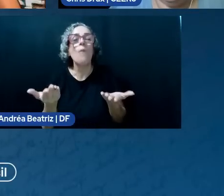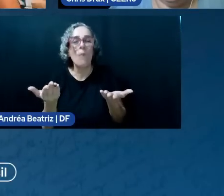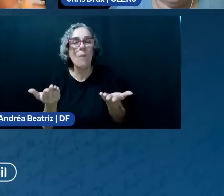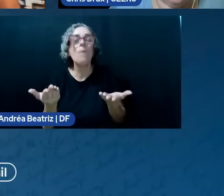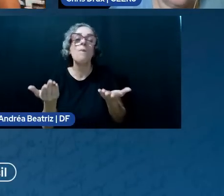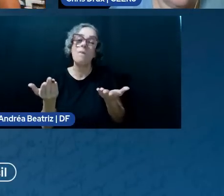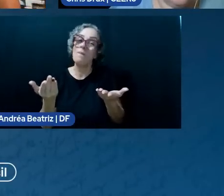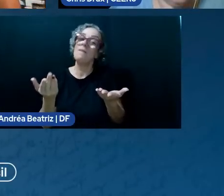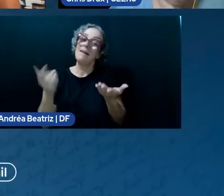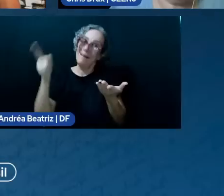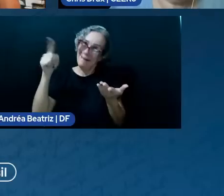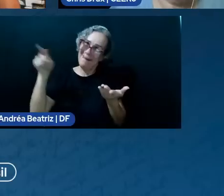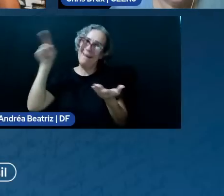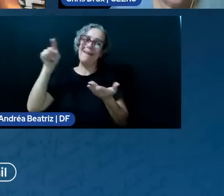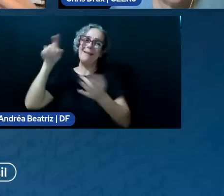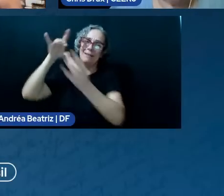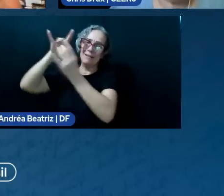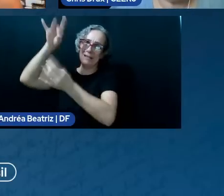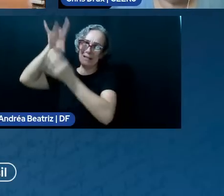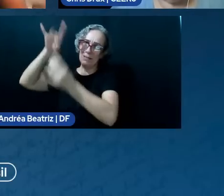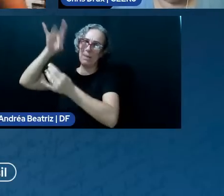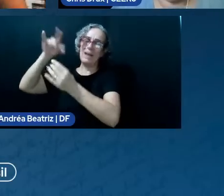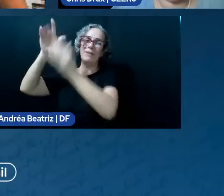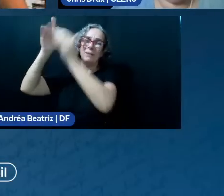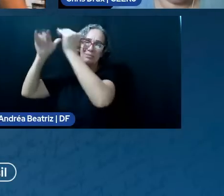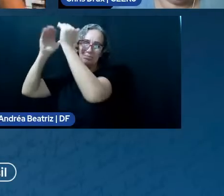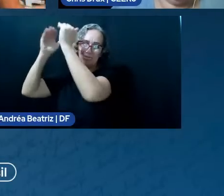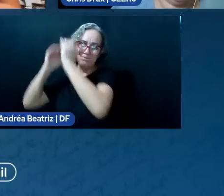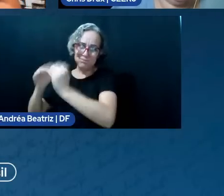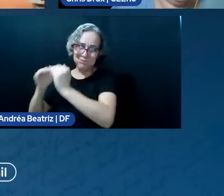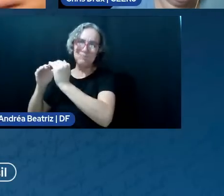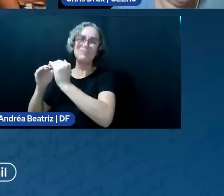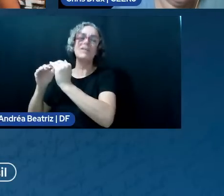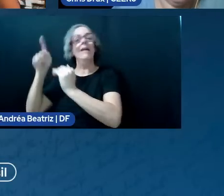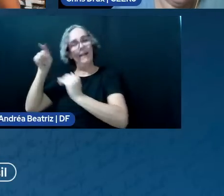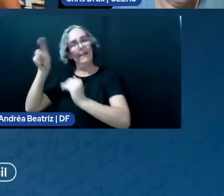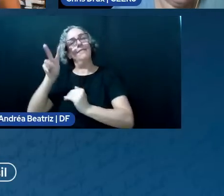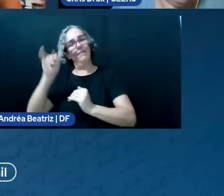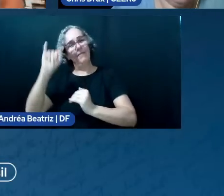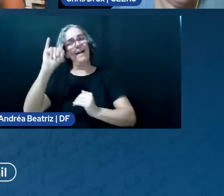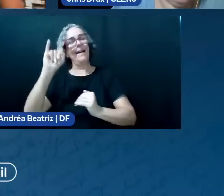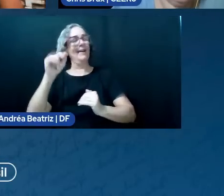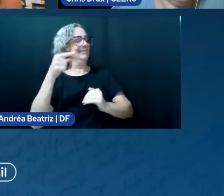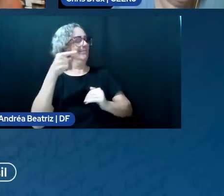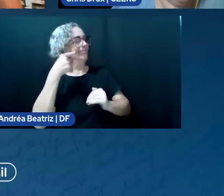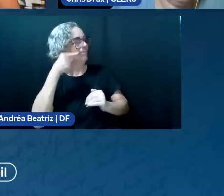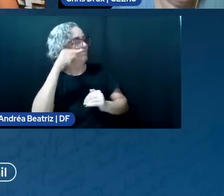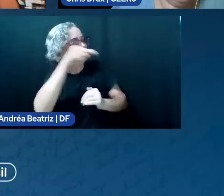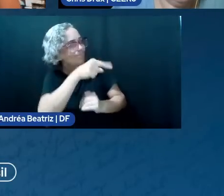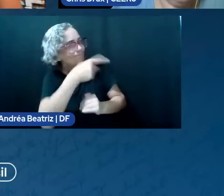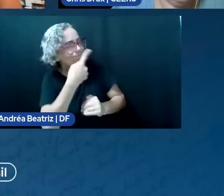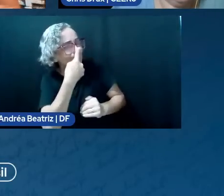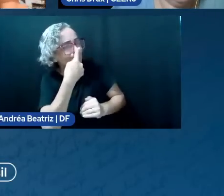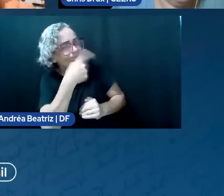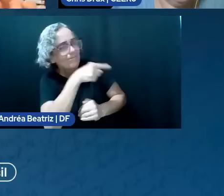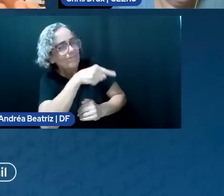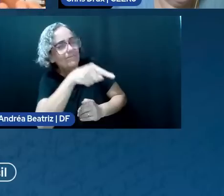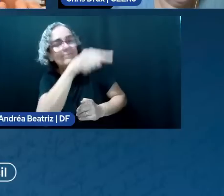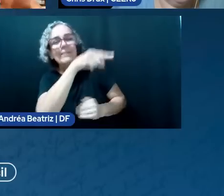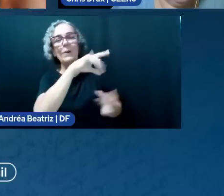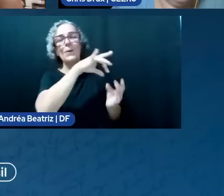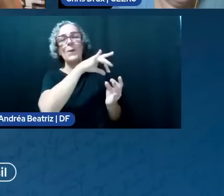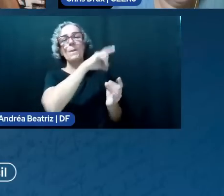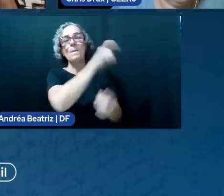aos viciosos, aos que são chegadas a paixões desregradas. Interessante é que a resposta diz